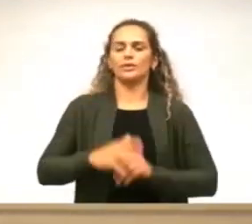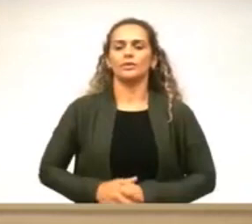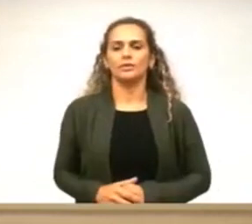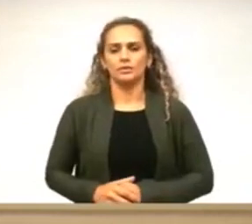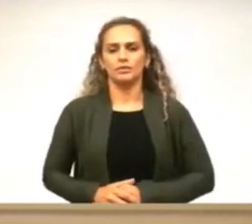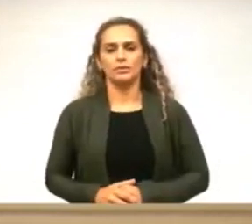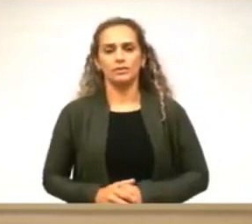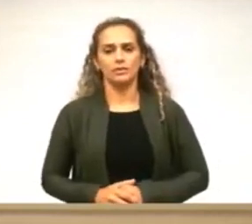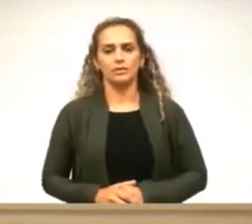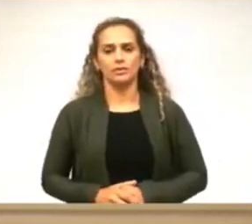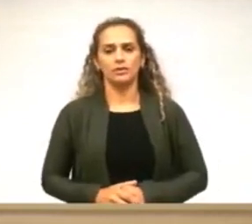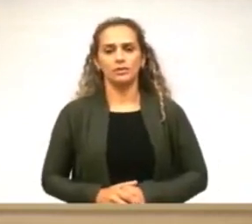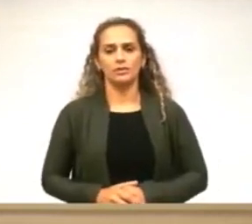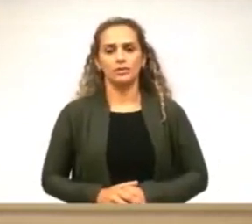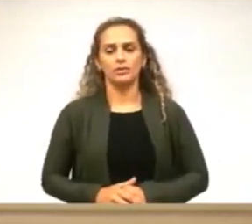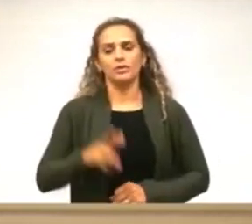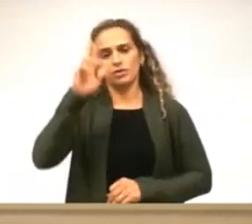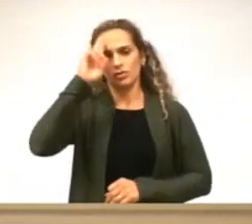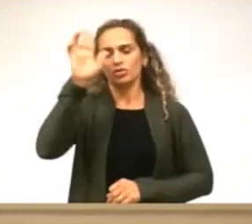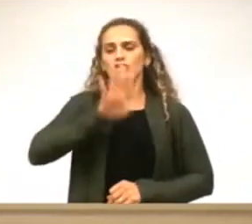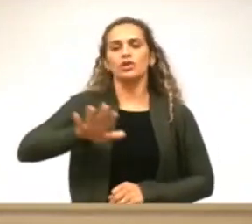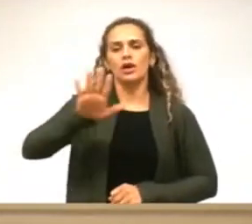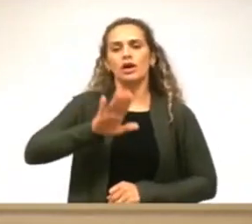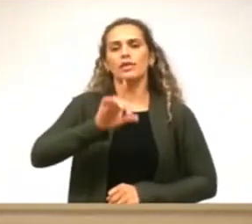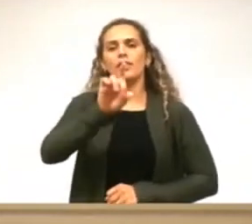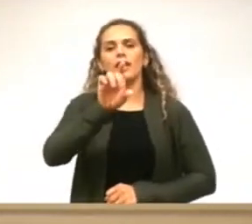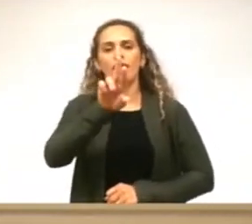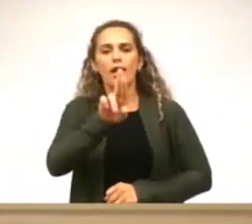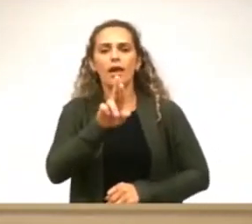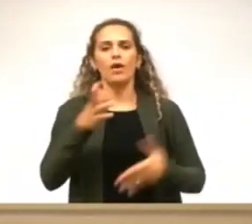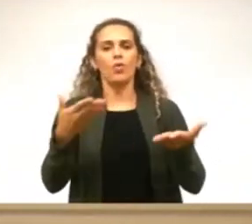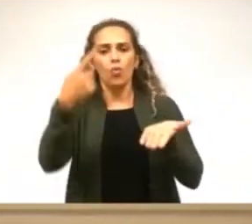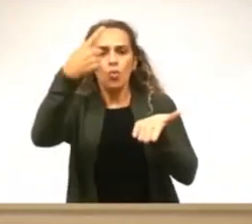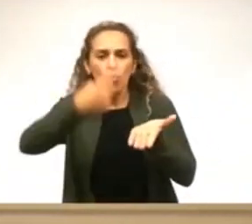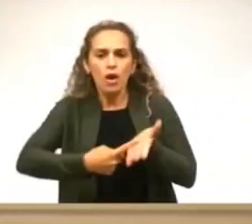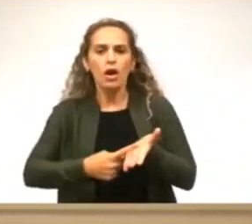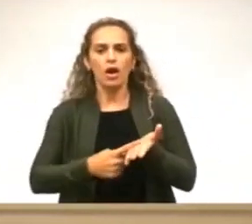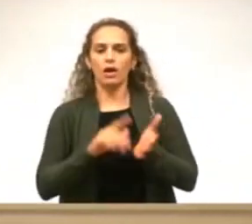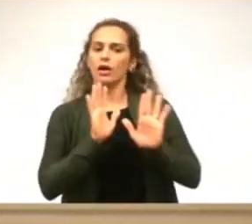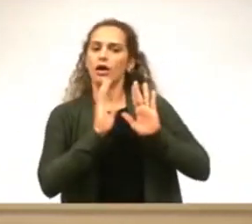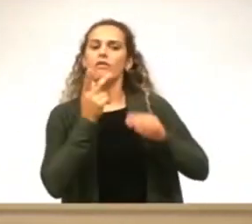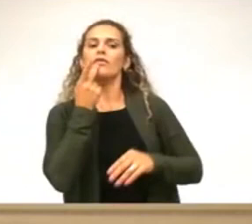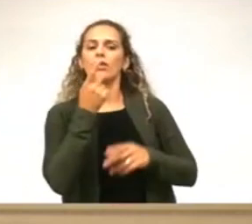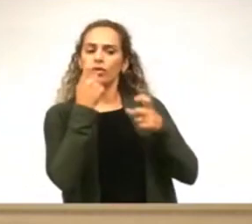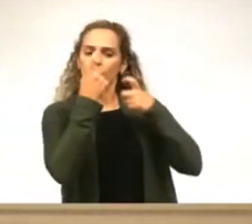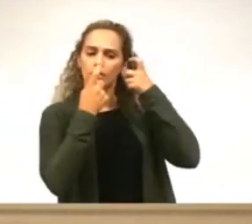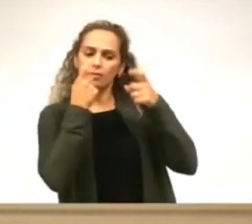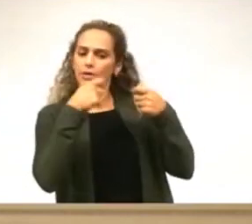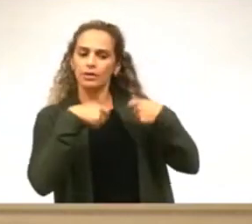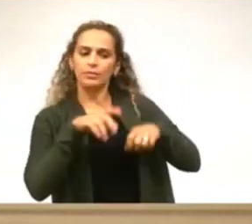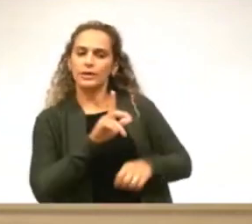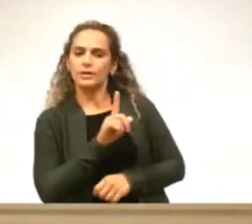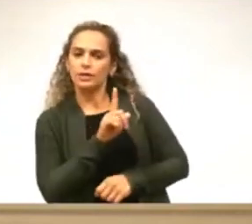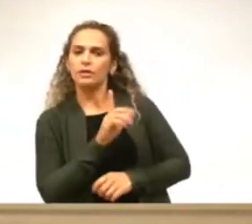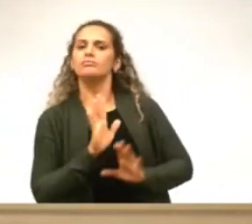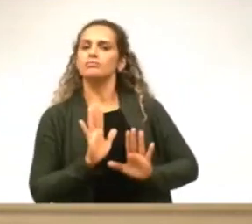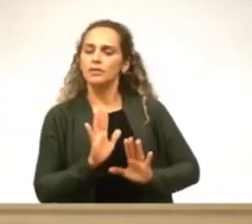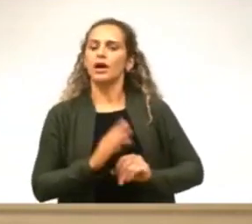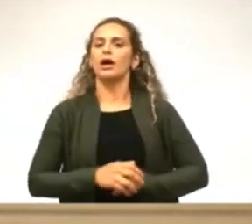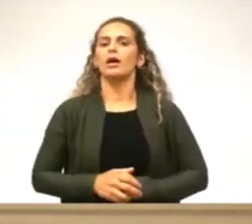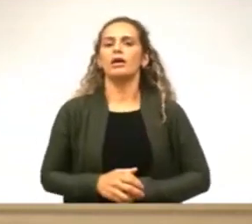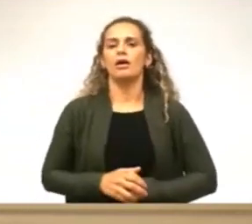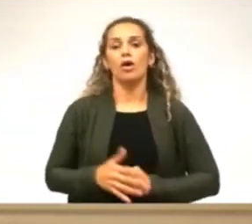o doutor e o diretor-geral do DR hoje assumiu o compromisso, deputado, não se preocupe. E agora acabei de receber